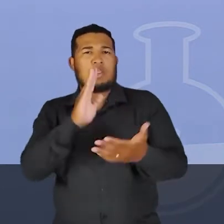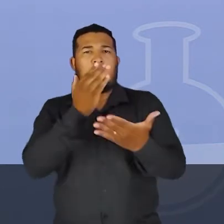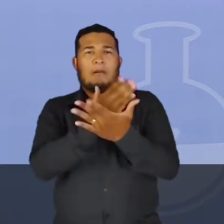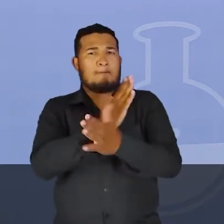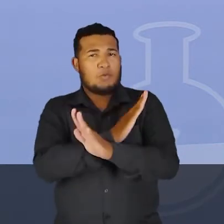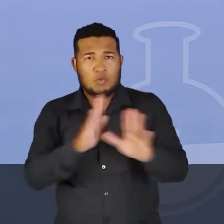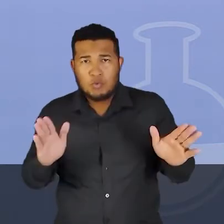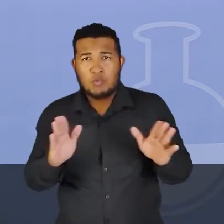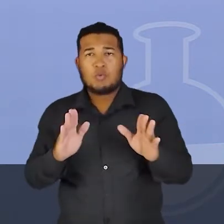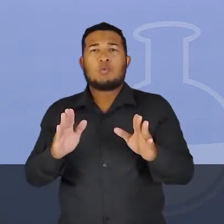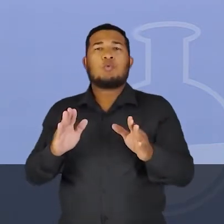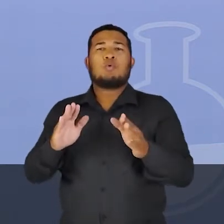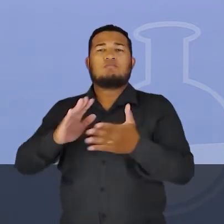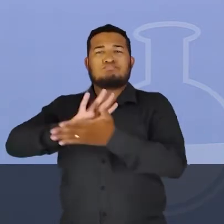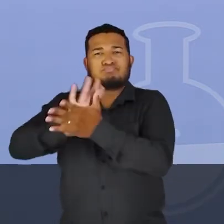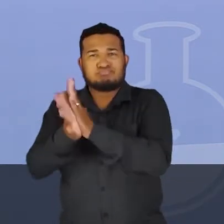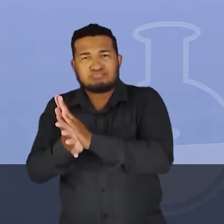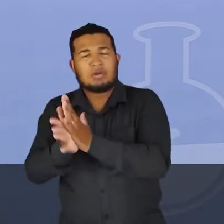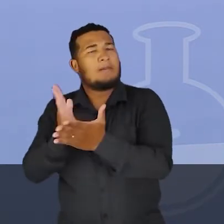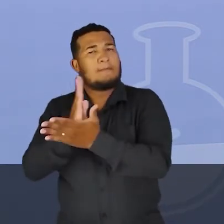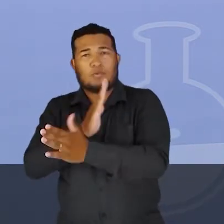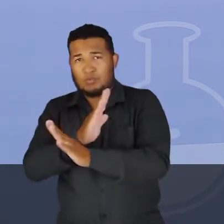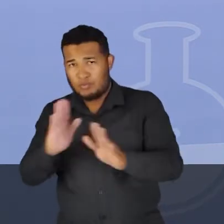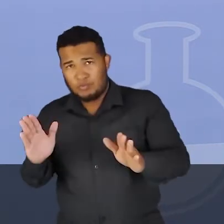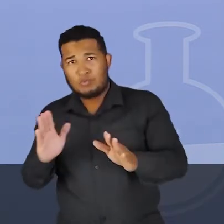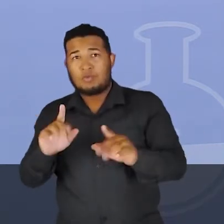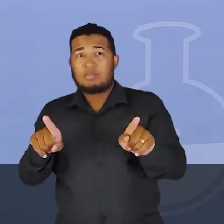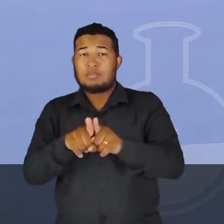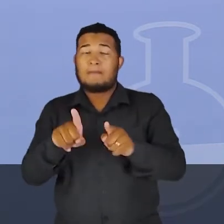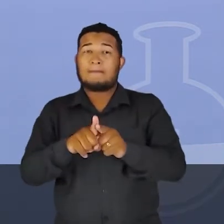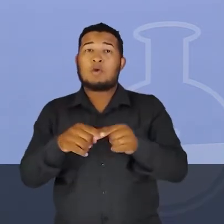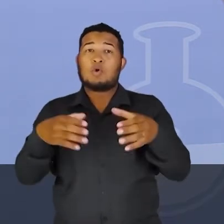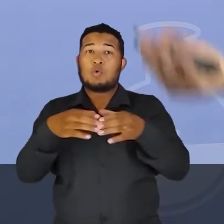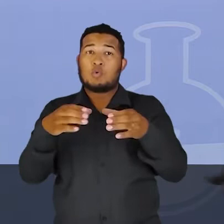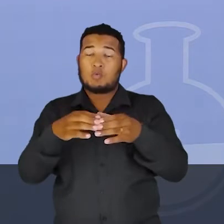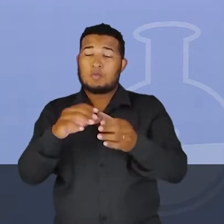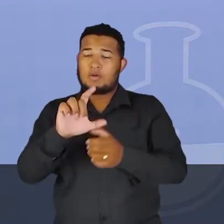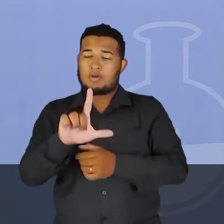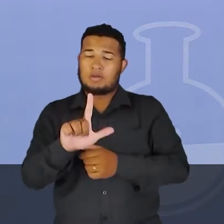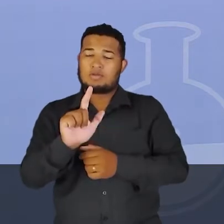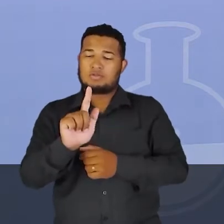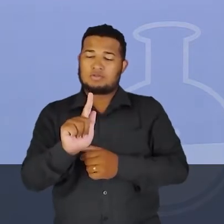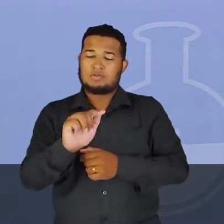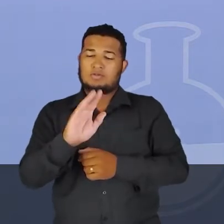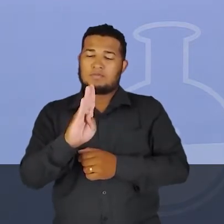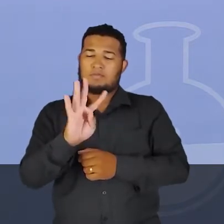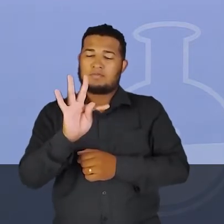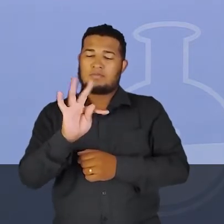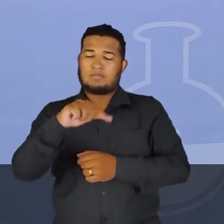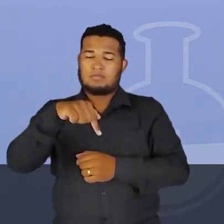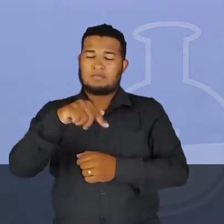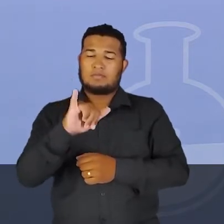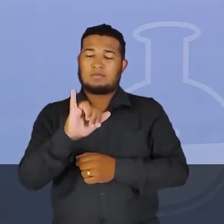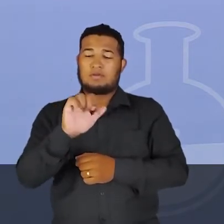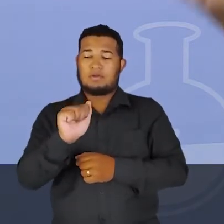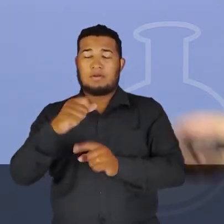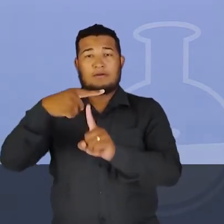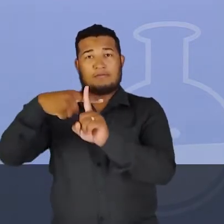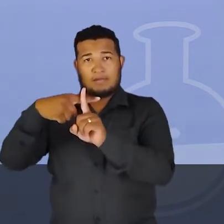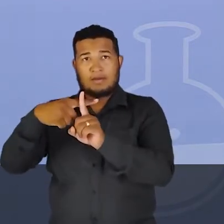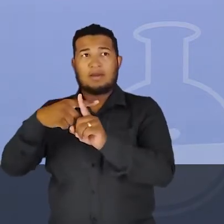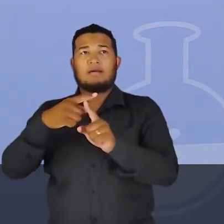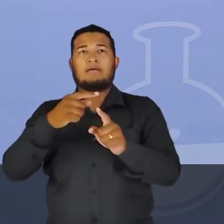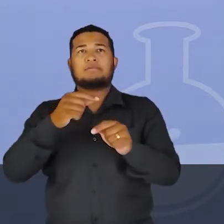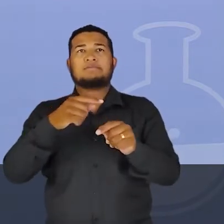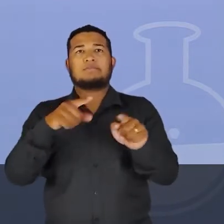contra a discriminação, como é a questão do movimento LGBTQIA+, como o movimento feminista, como o movimento